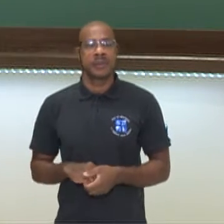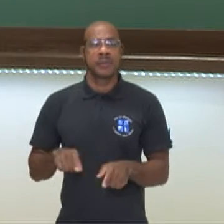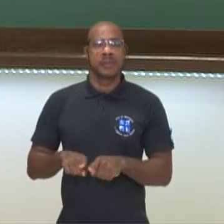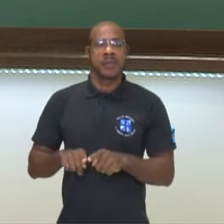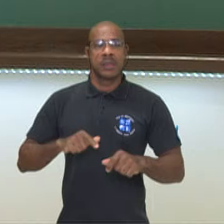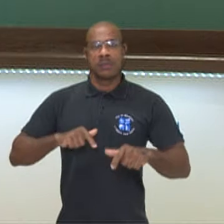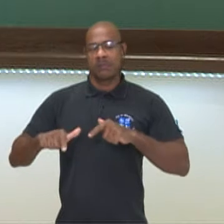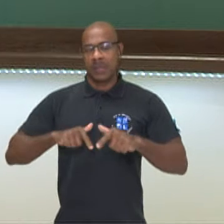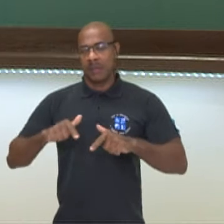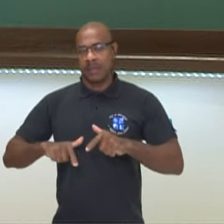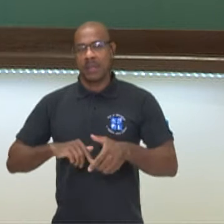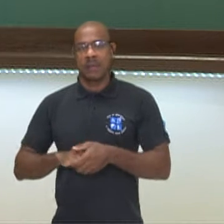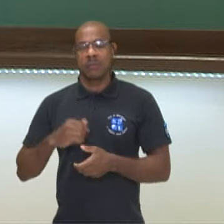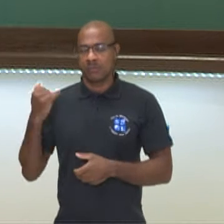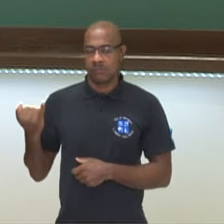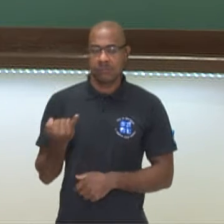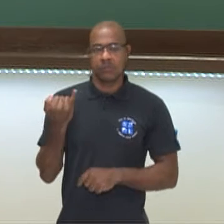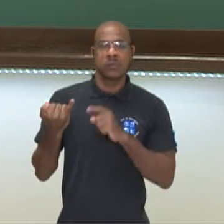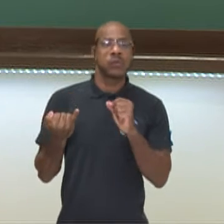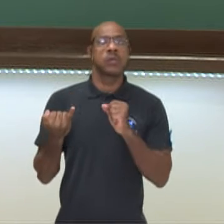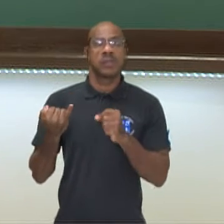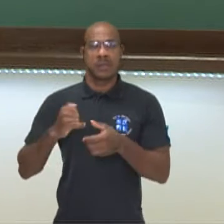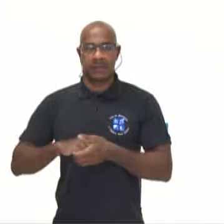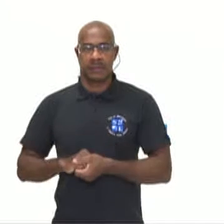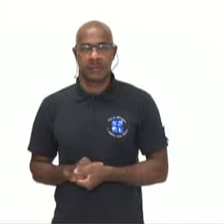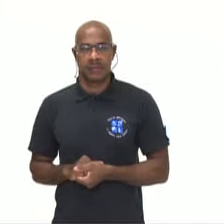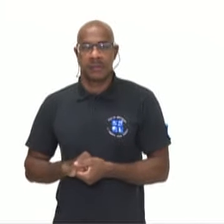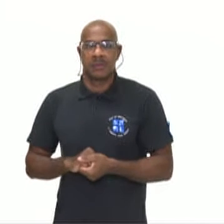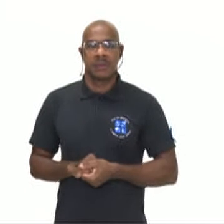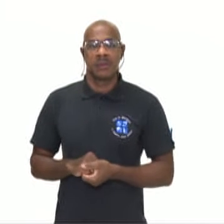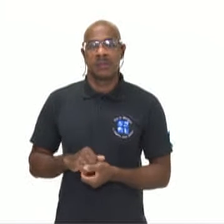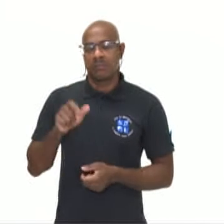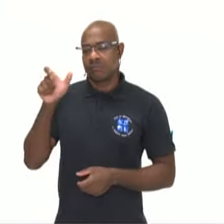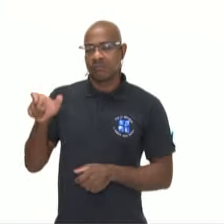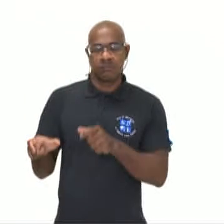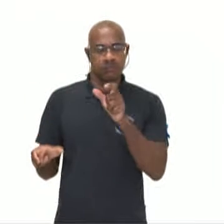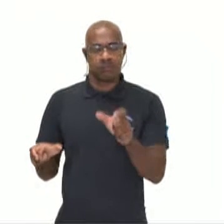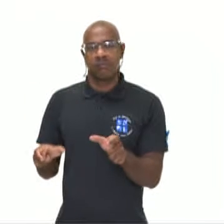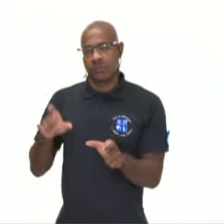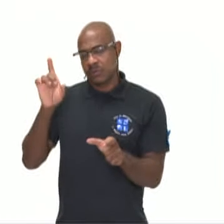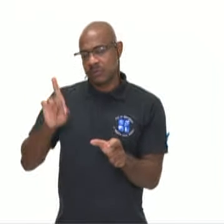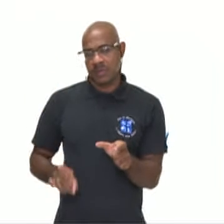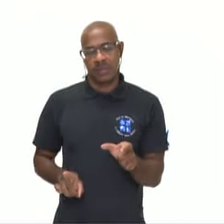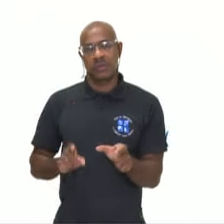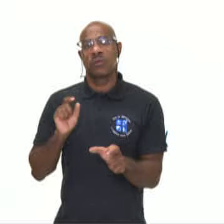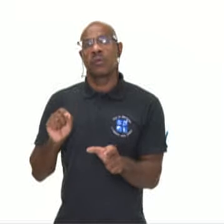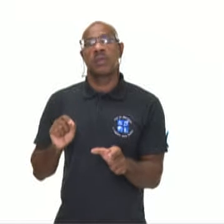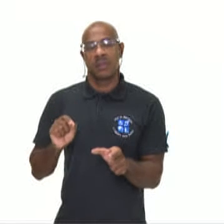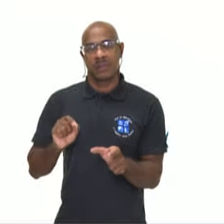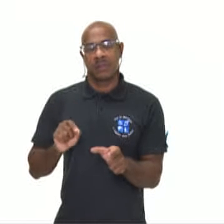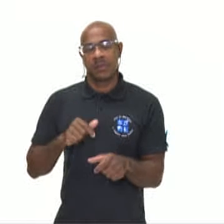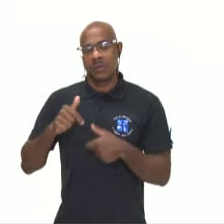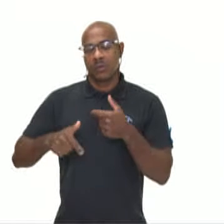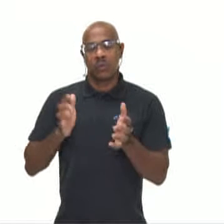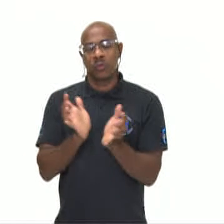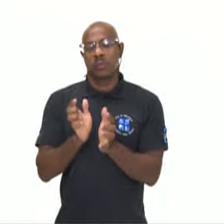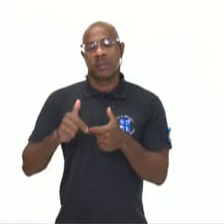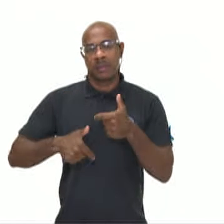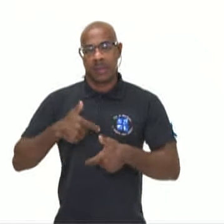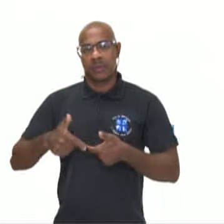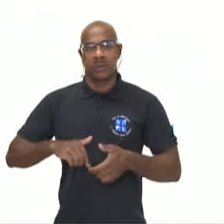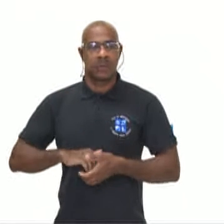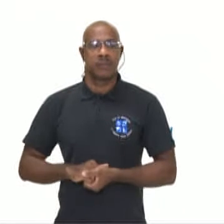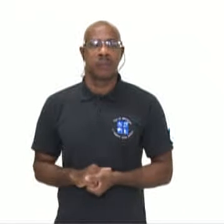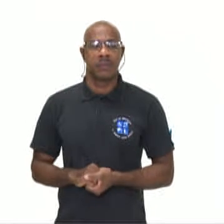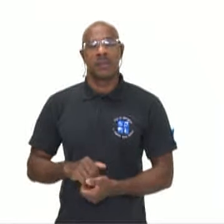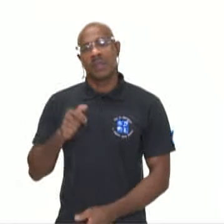emprego, fundamentando-se nos pilares de cidadania e direitos para as classes trabalhadoras. Veja